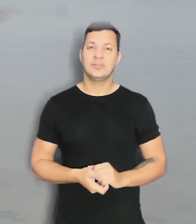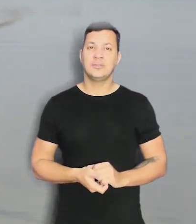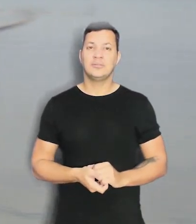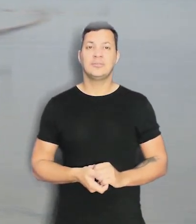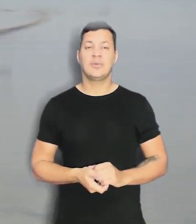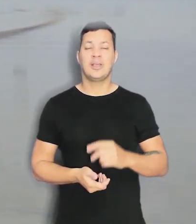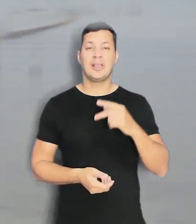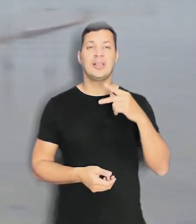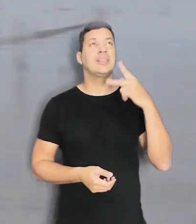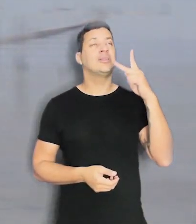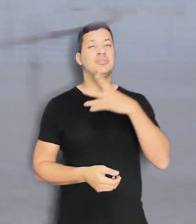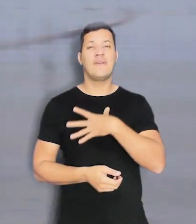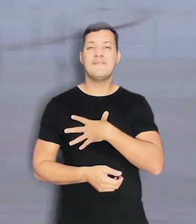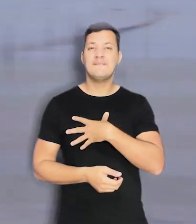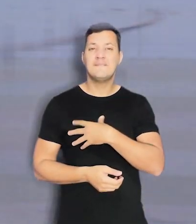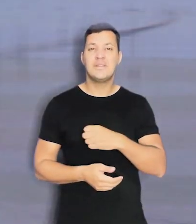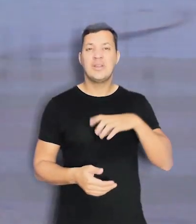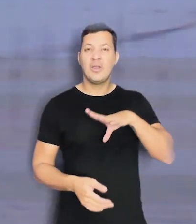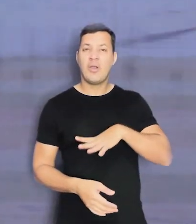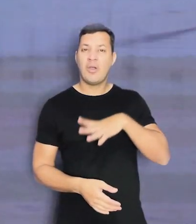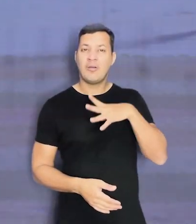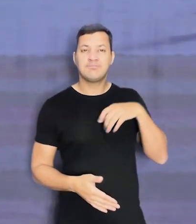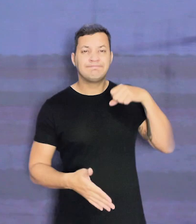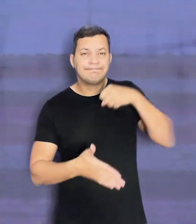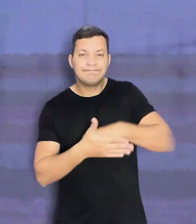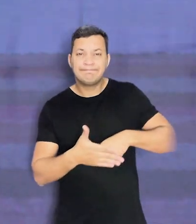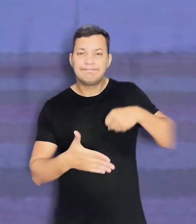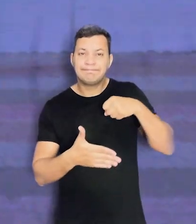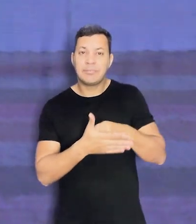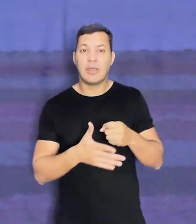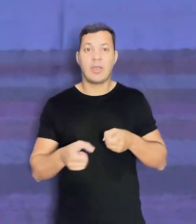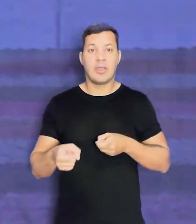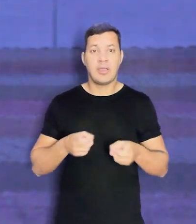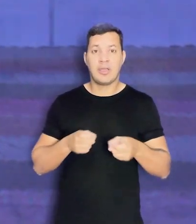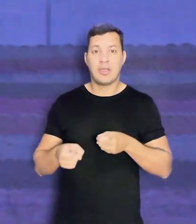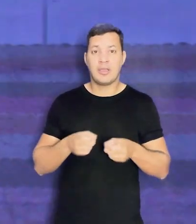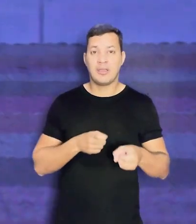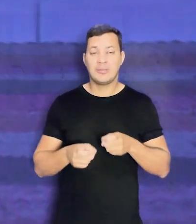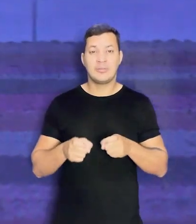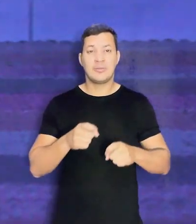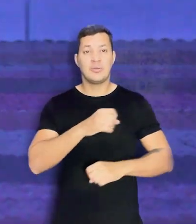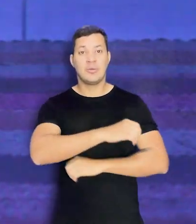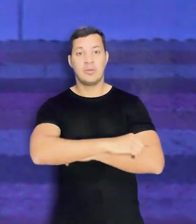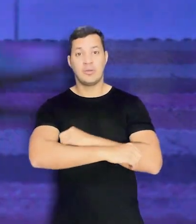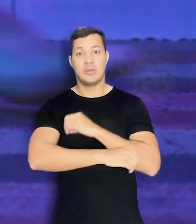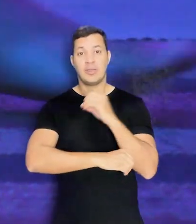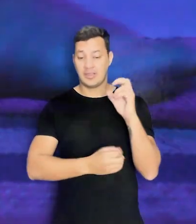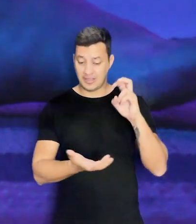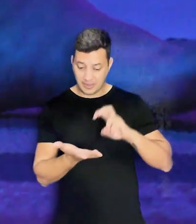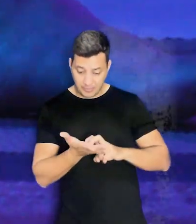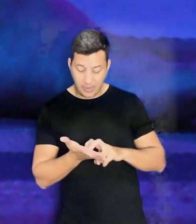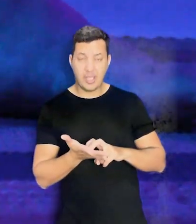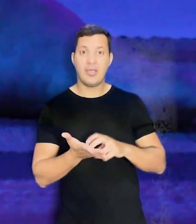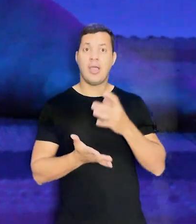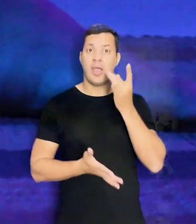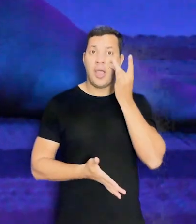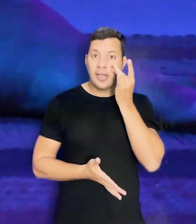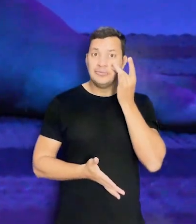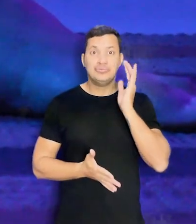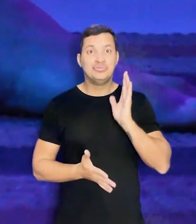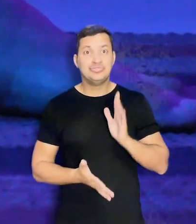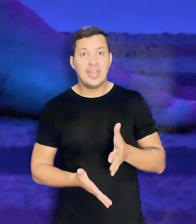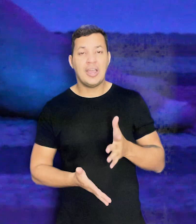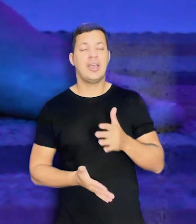Teus filhos valentes, temidos na guerra, no albor da manhã, quão fortes que os vi.